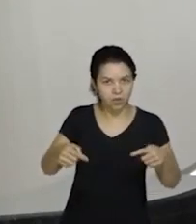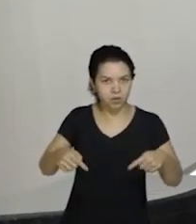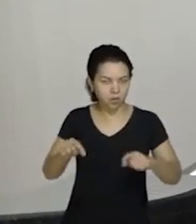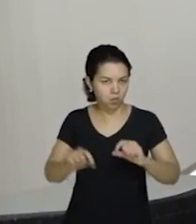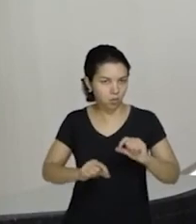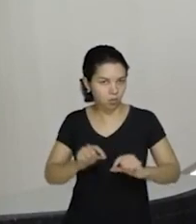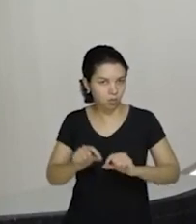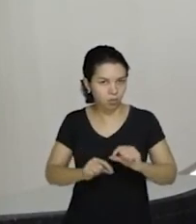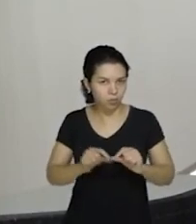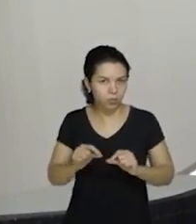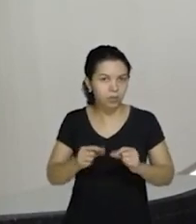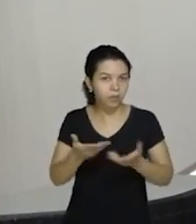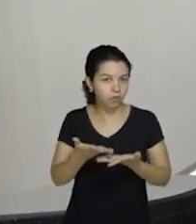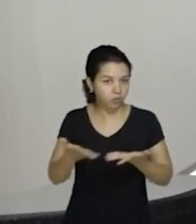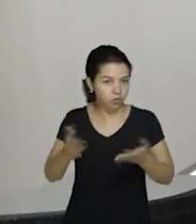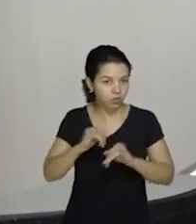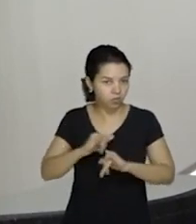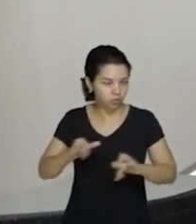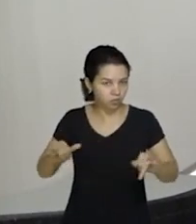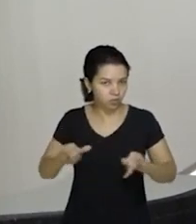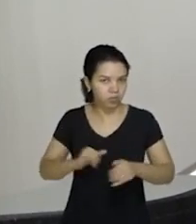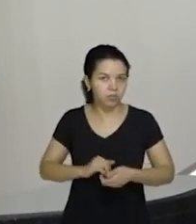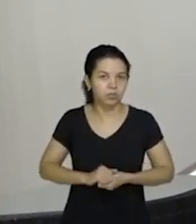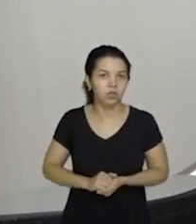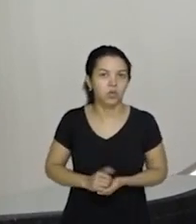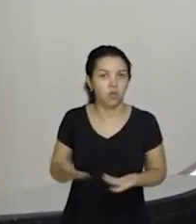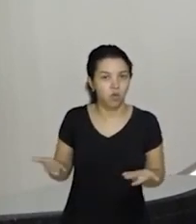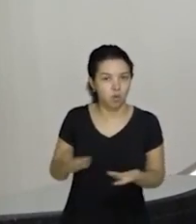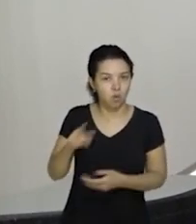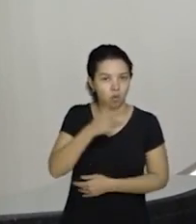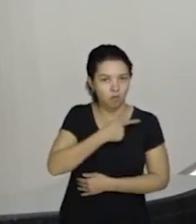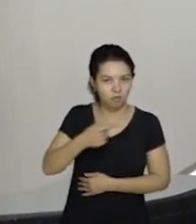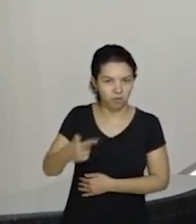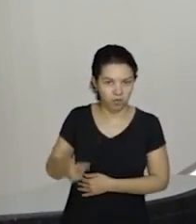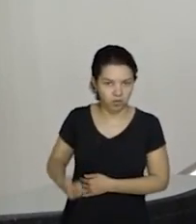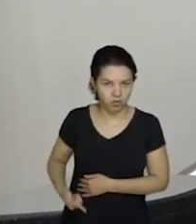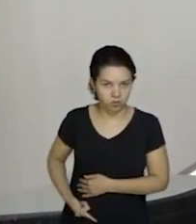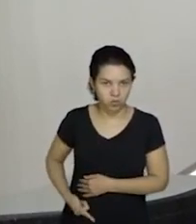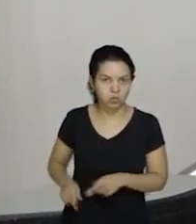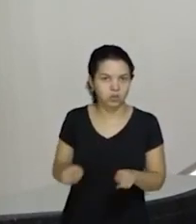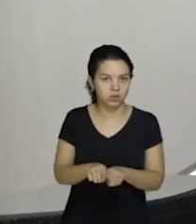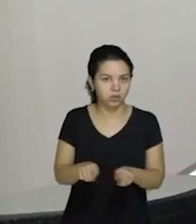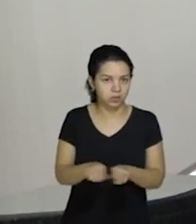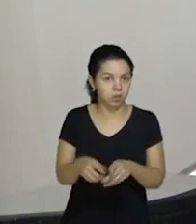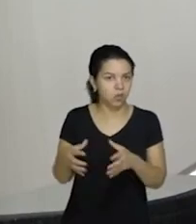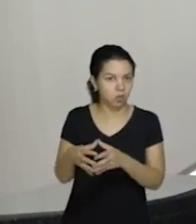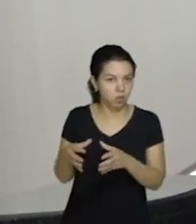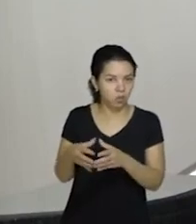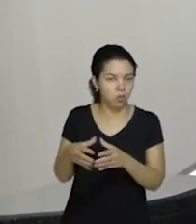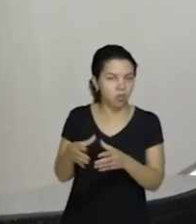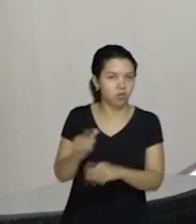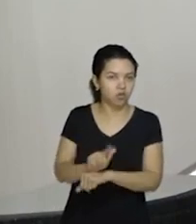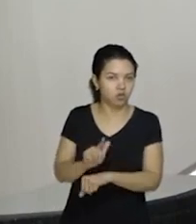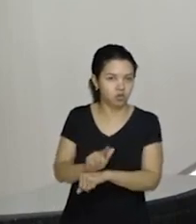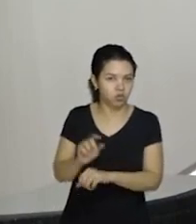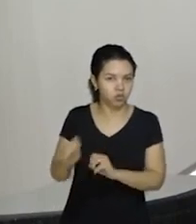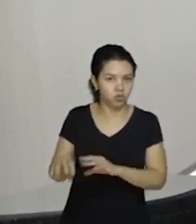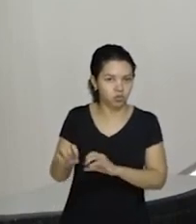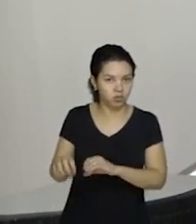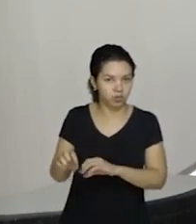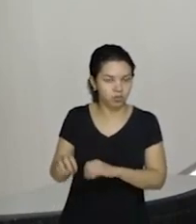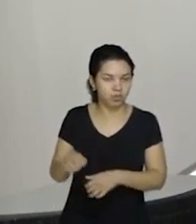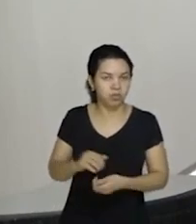ao conhecimento do atual Governador e da sua equipe de gestão da educação